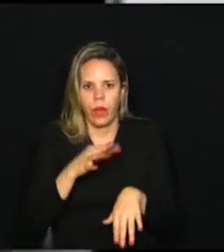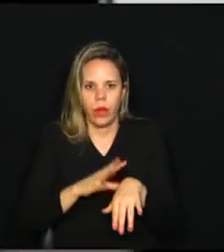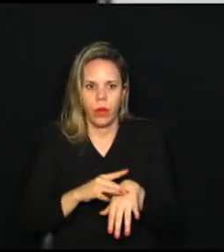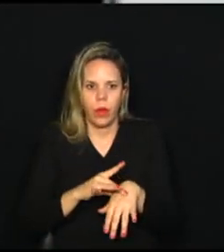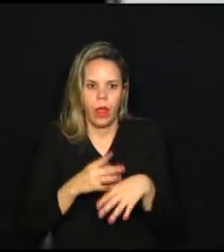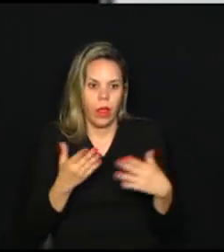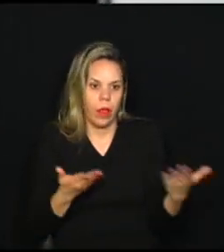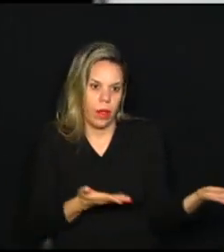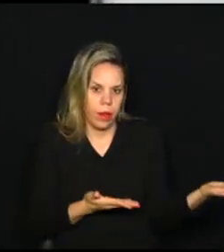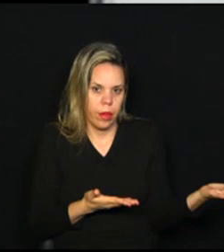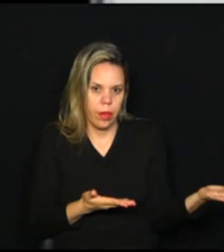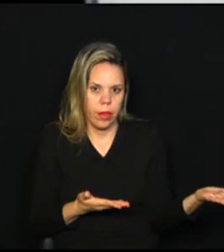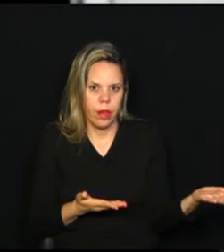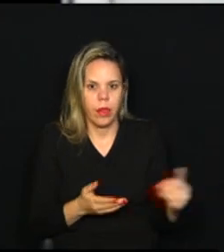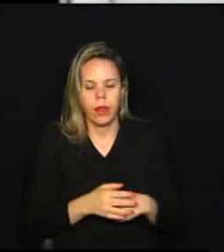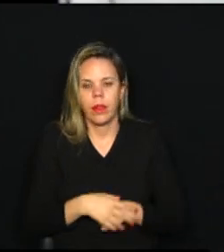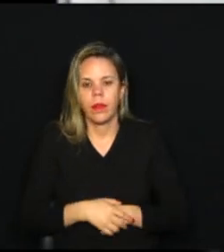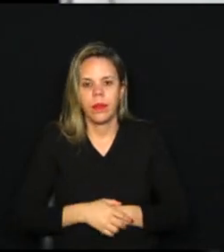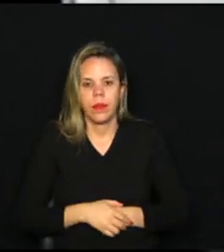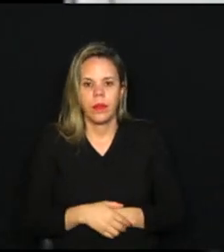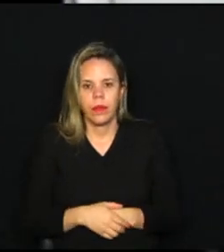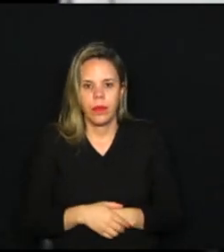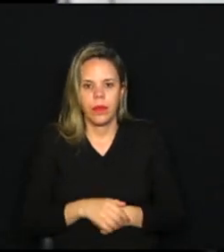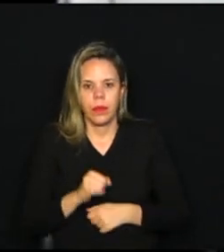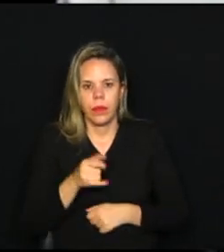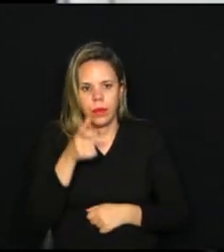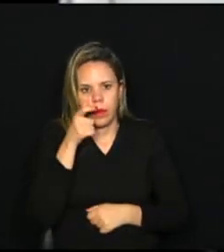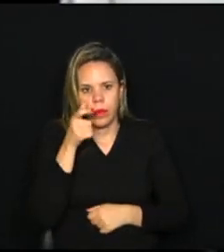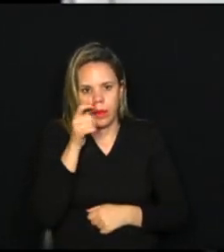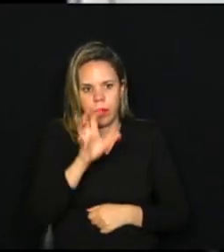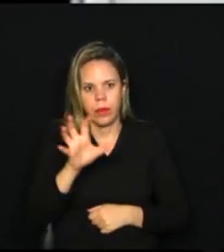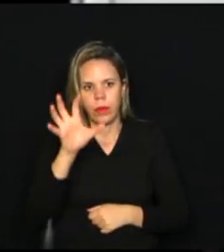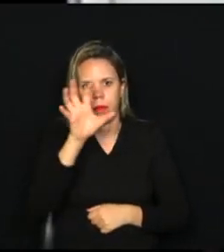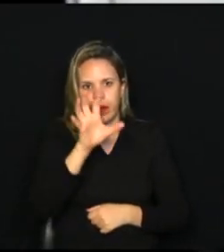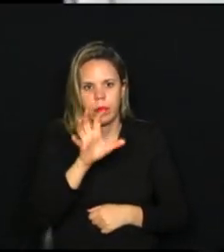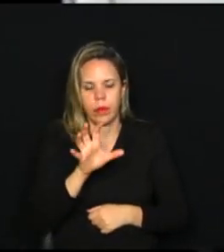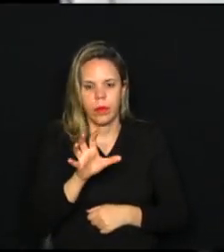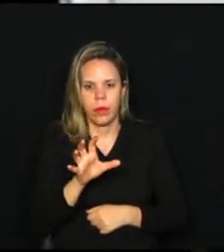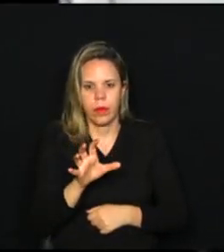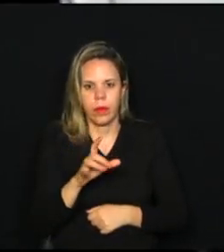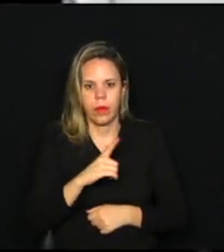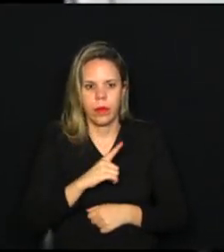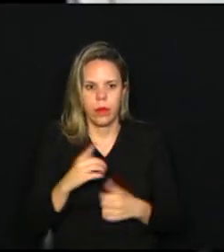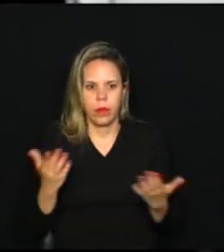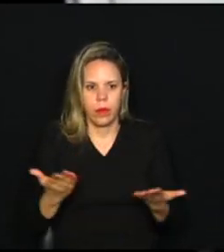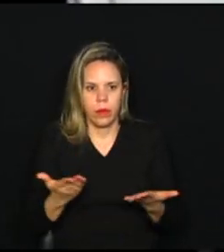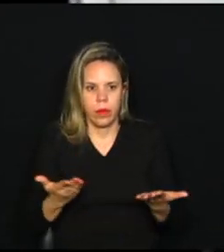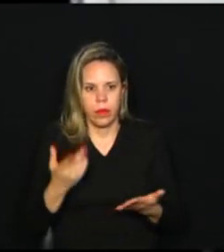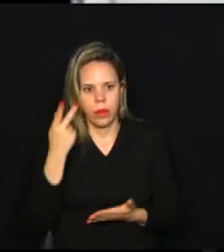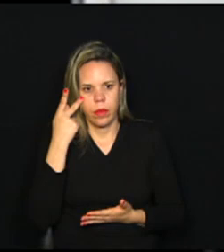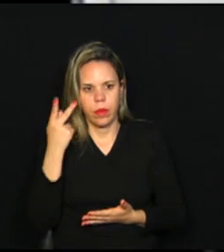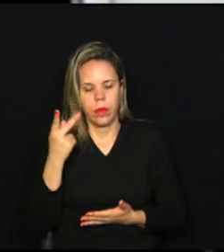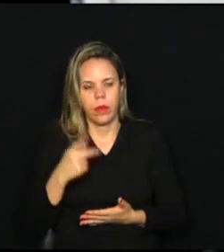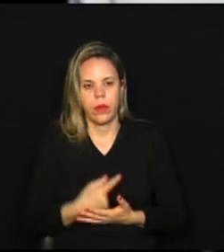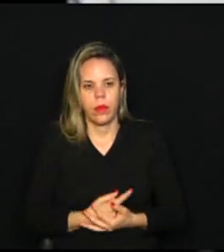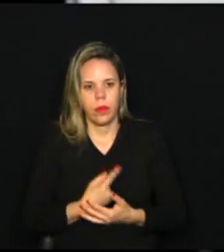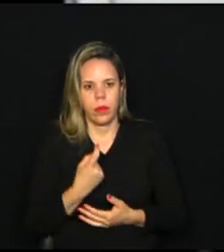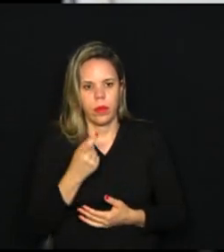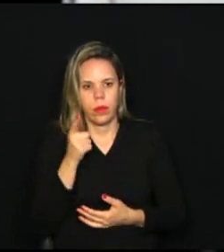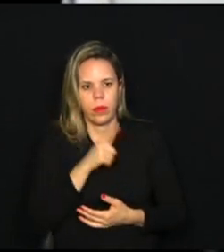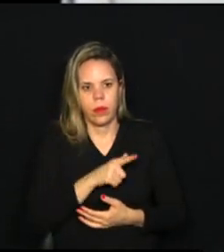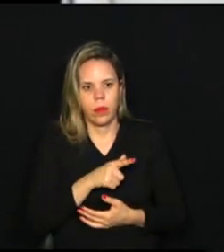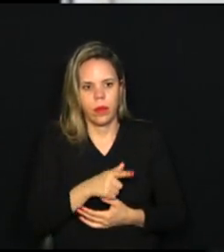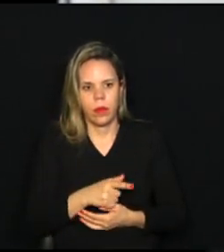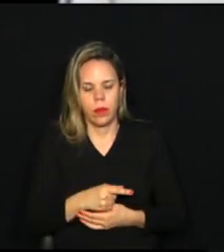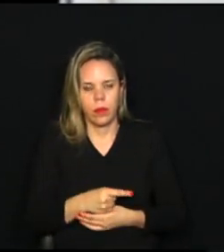aqui na pandemia, se a gente olhar o mapa que a gente tem hoje de São Paulo, que é o único que a gente consegue,